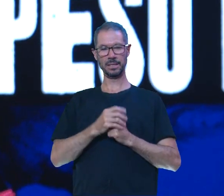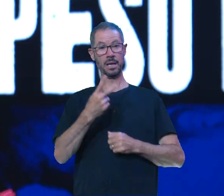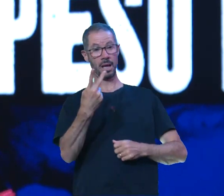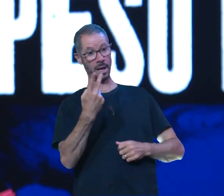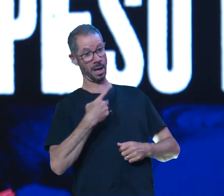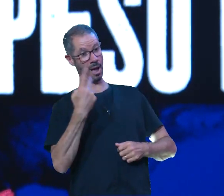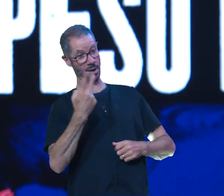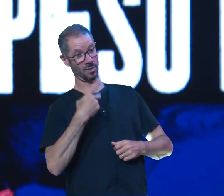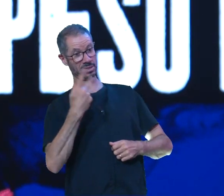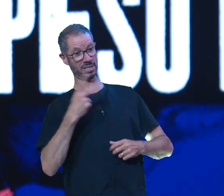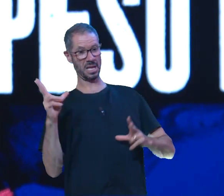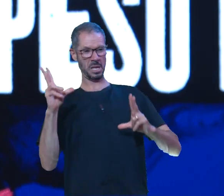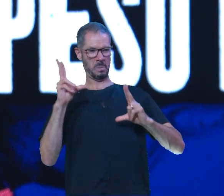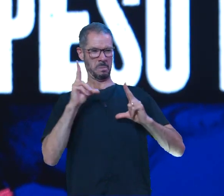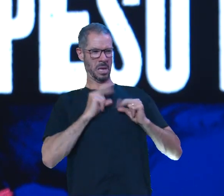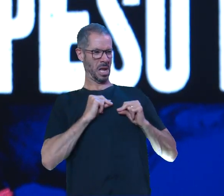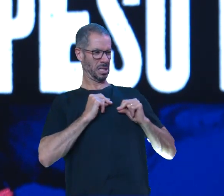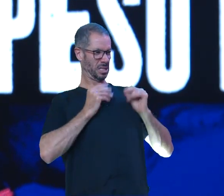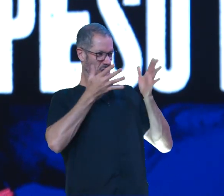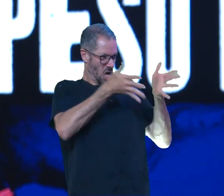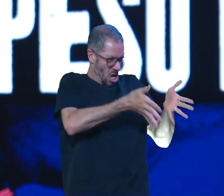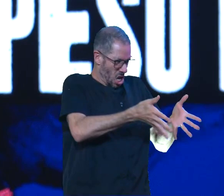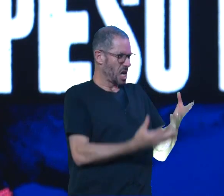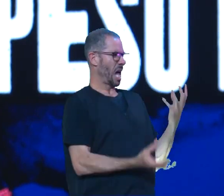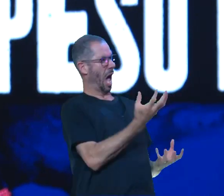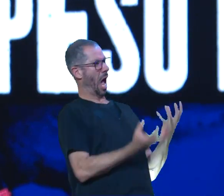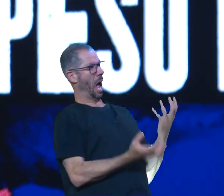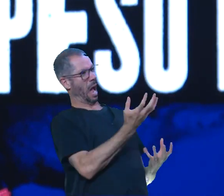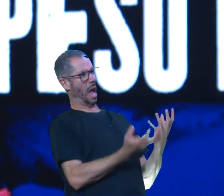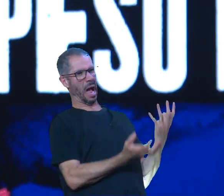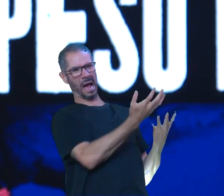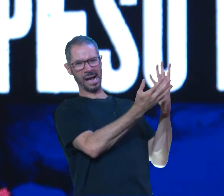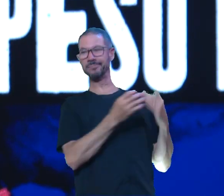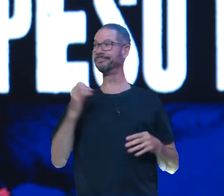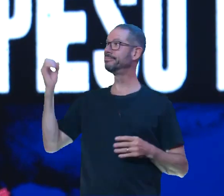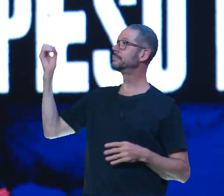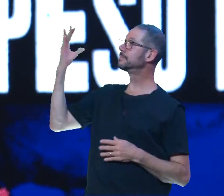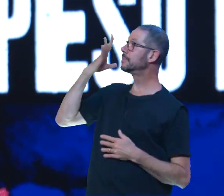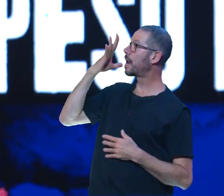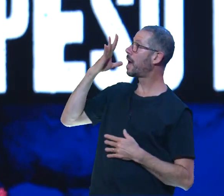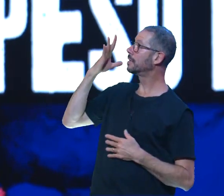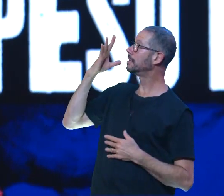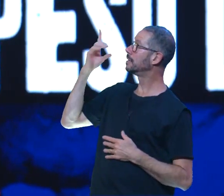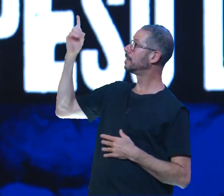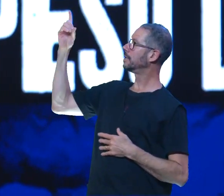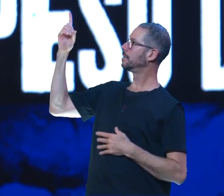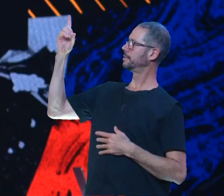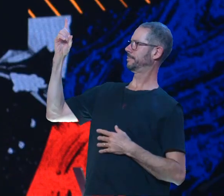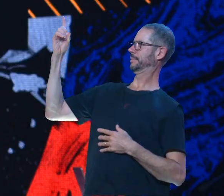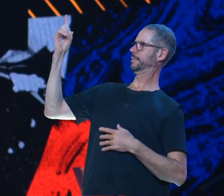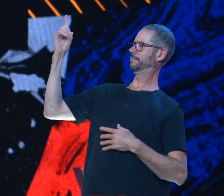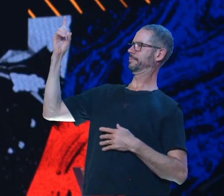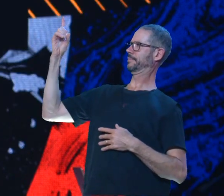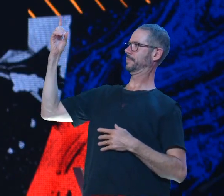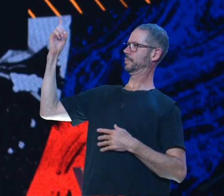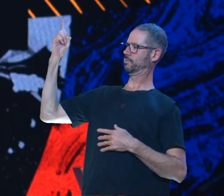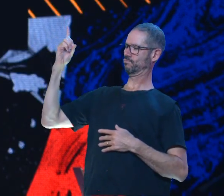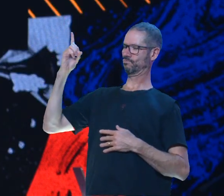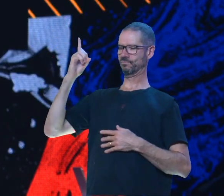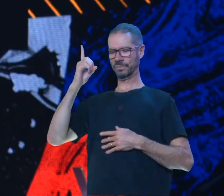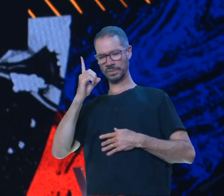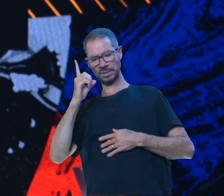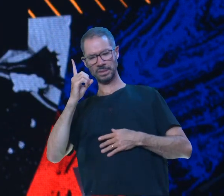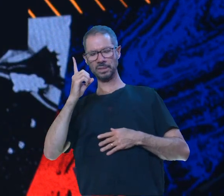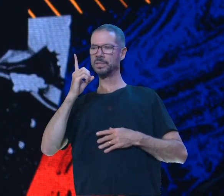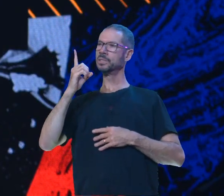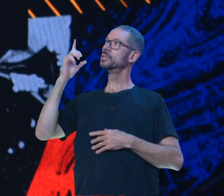você merecemos o inferno. É isso. E na graça dele, ele resolveu, inclusive,